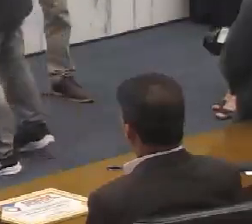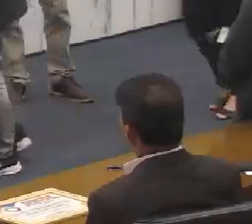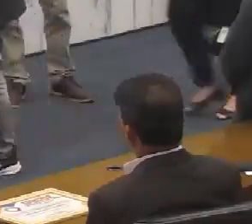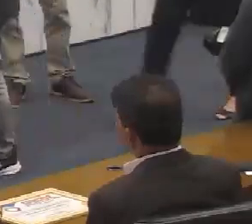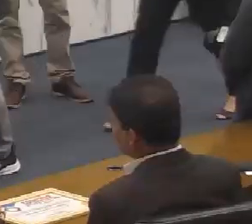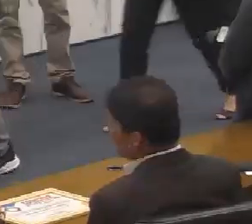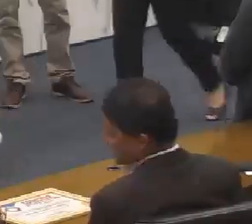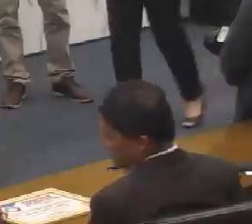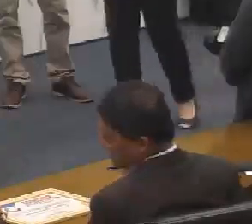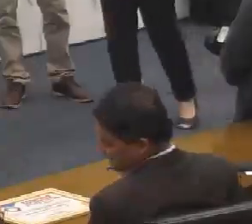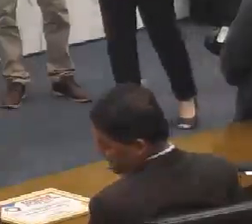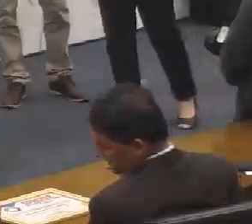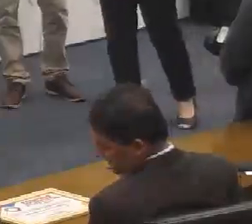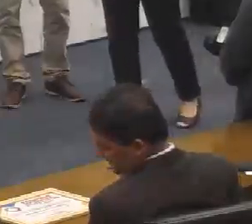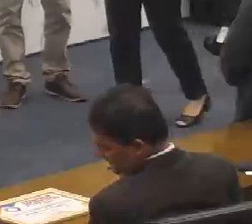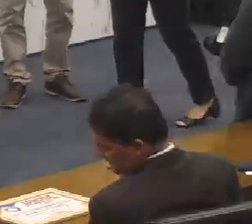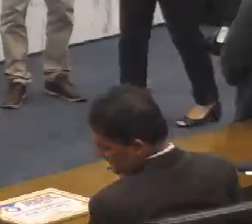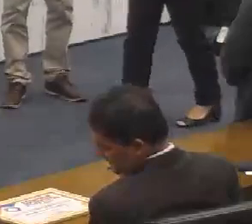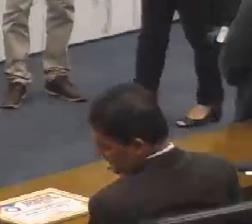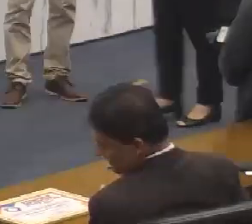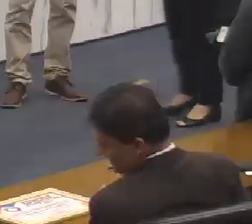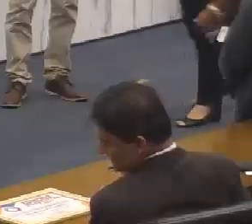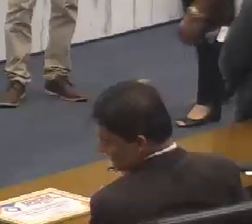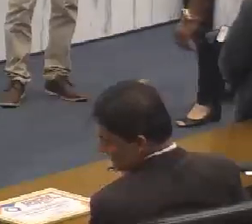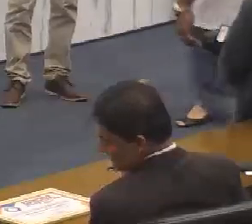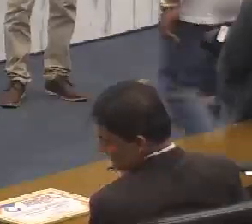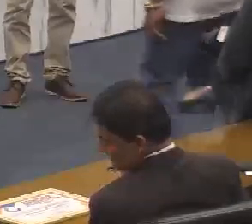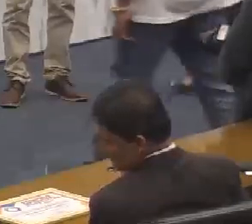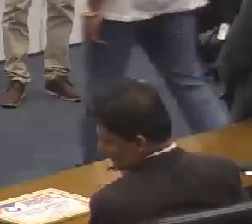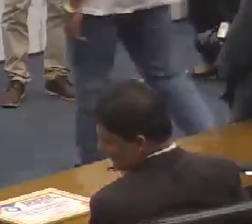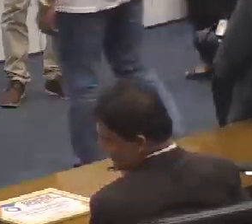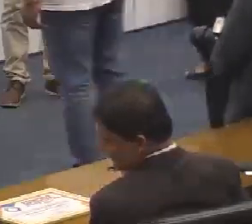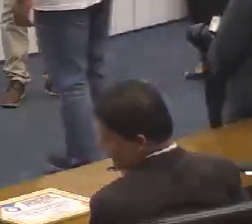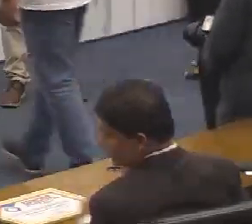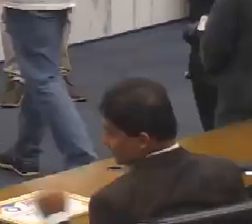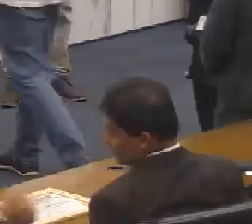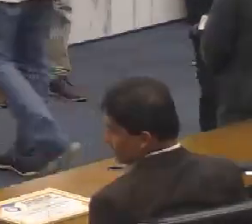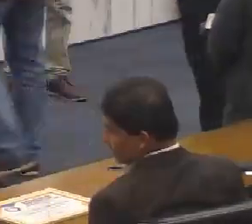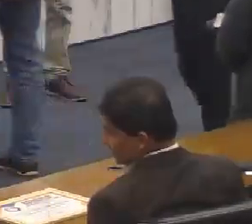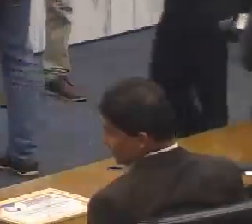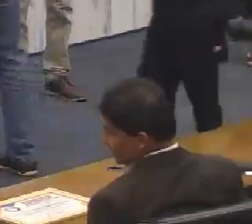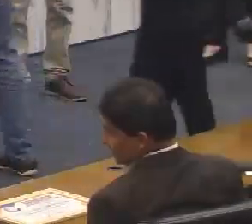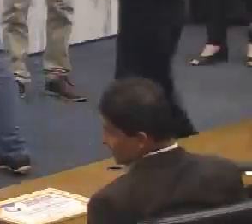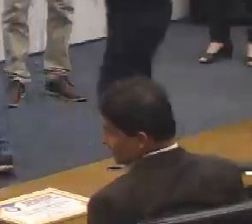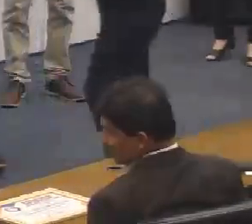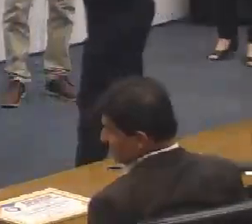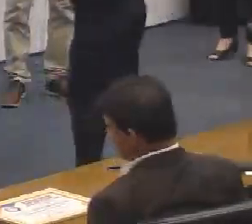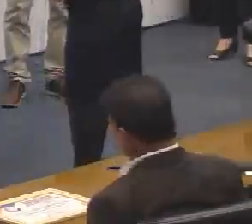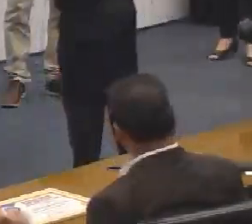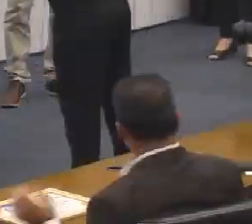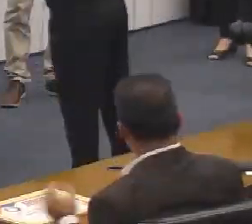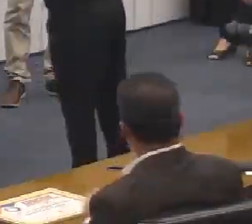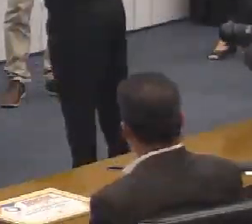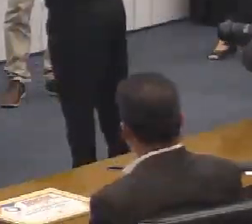Laia, laia, laia, laia, laia.